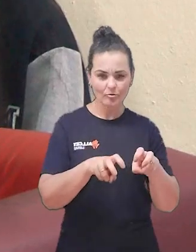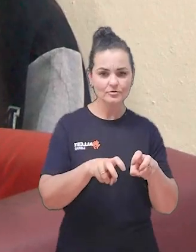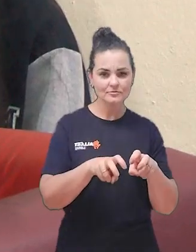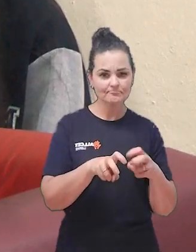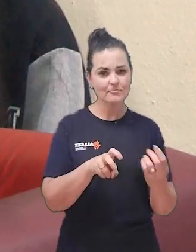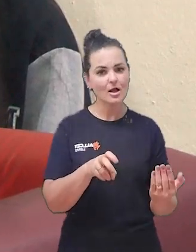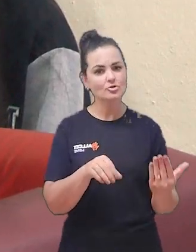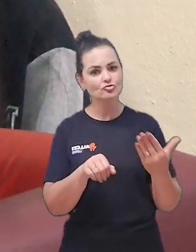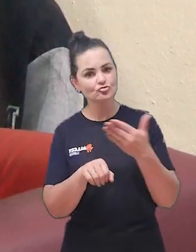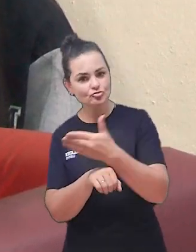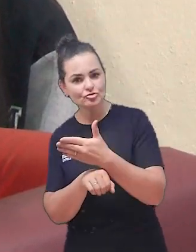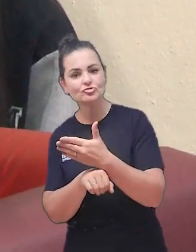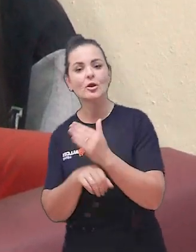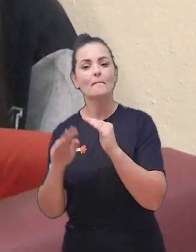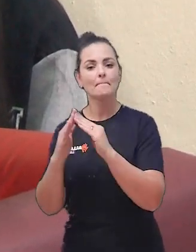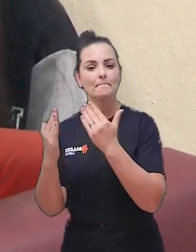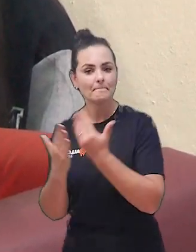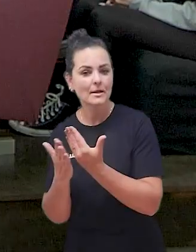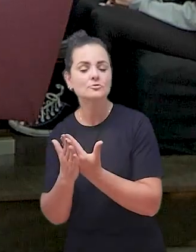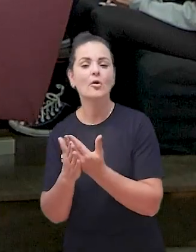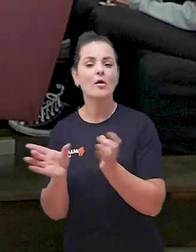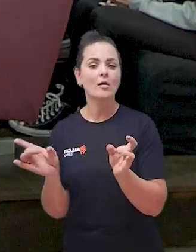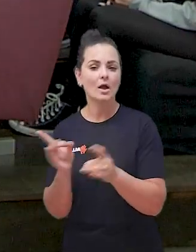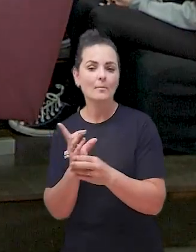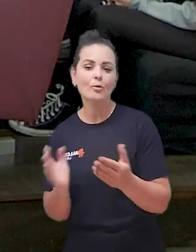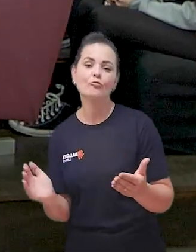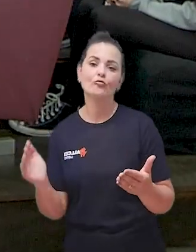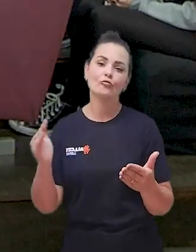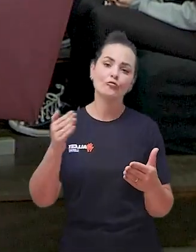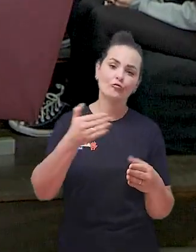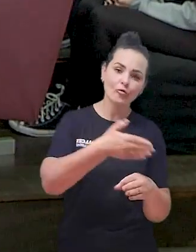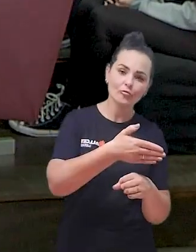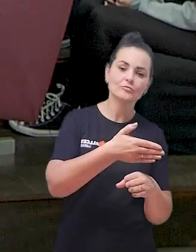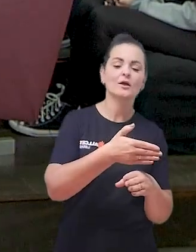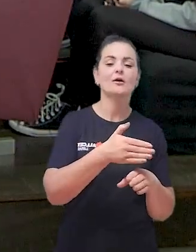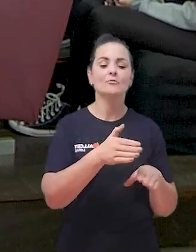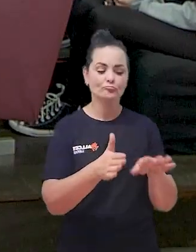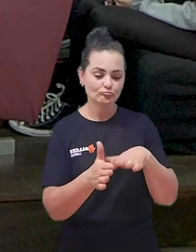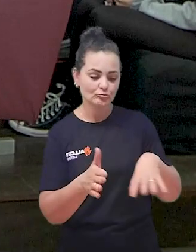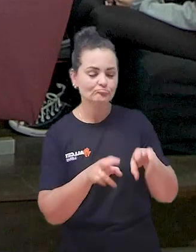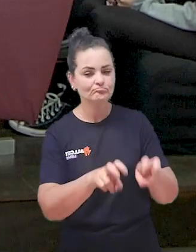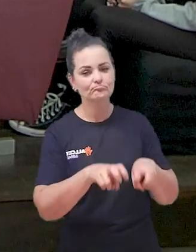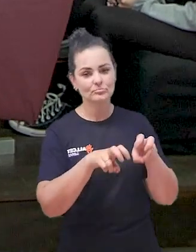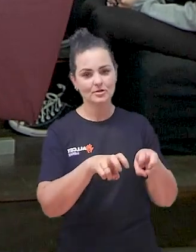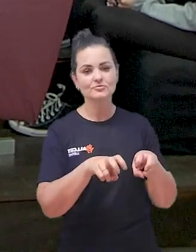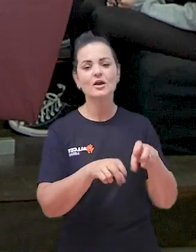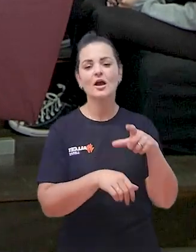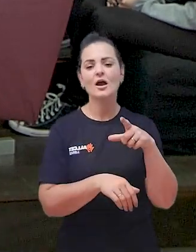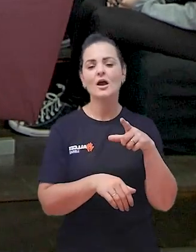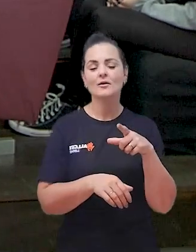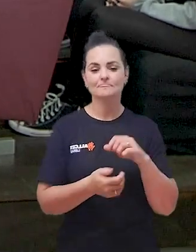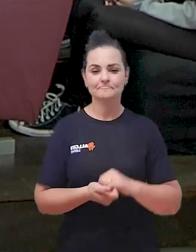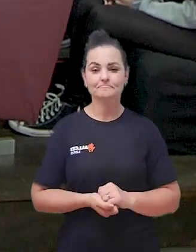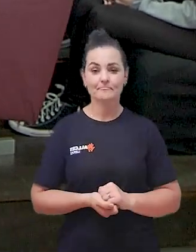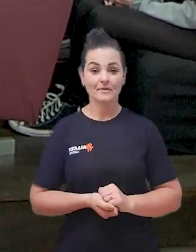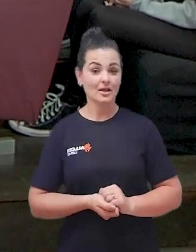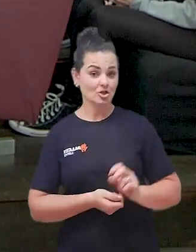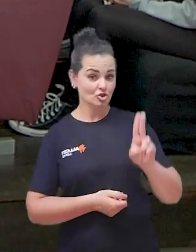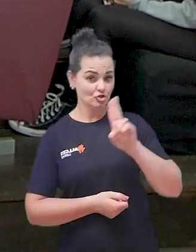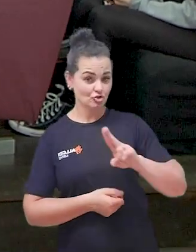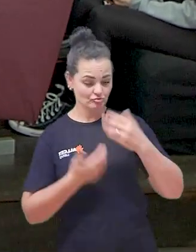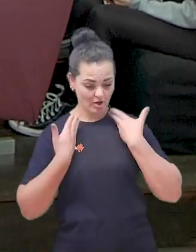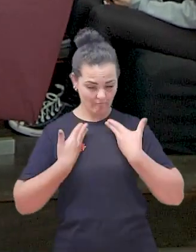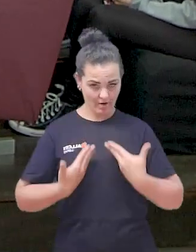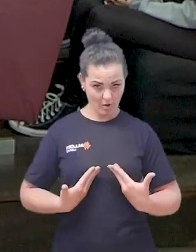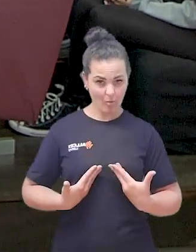aula, da aula para a roça. Nós tínhamos, o nosso uniforme era um